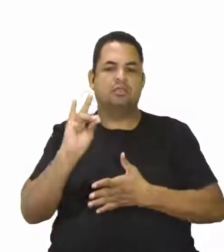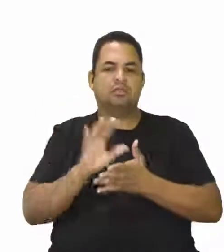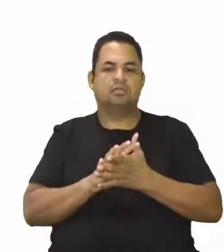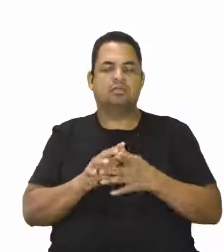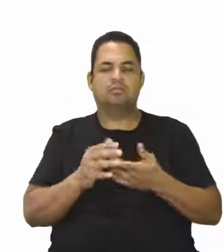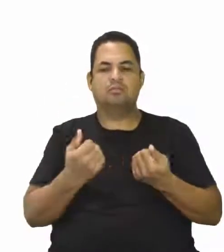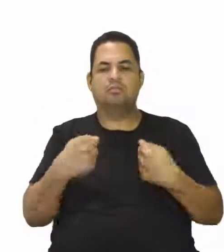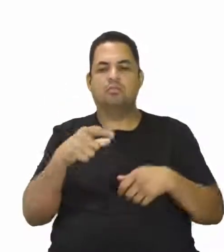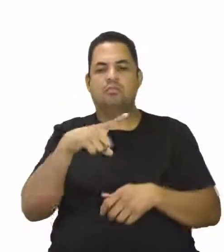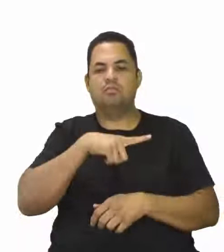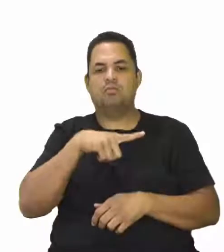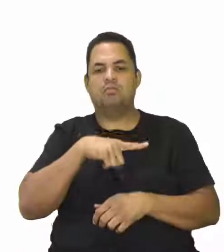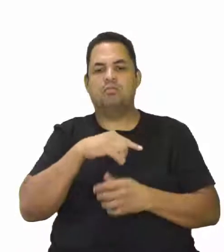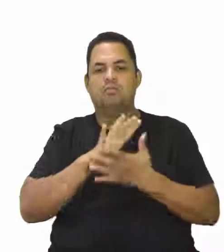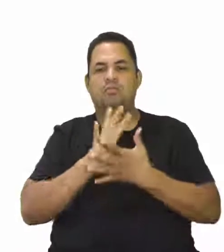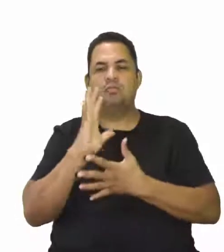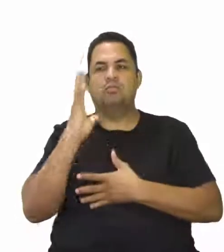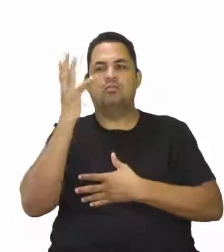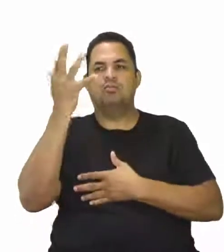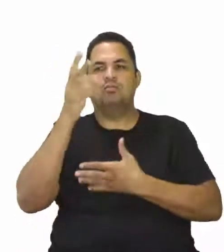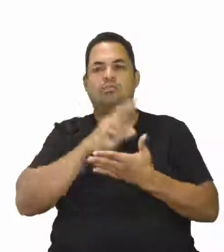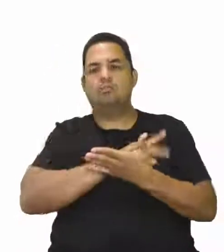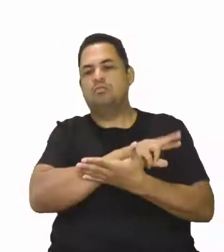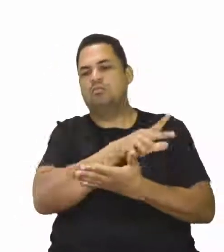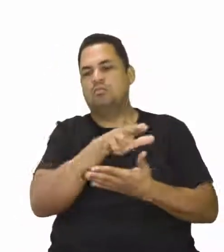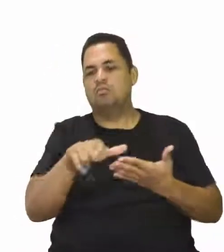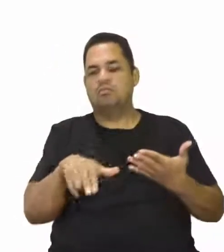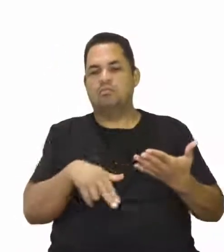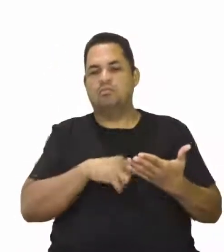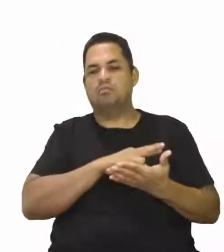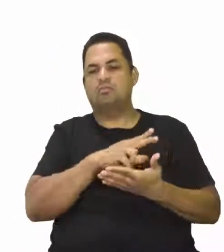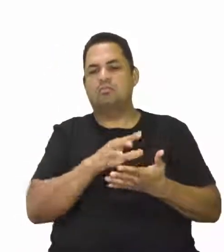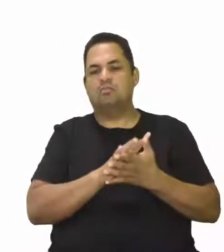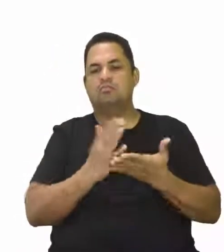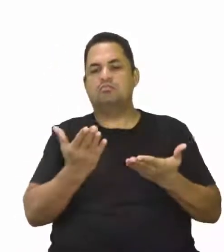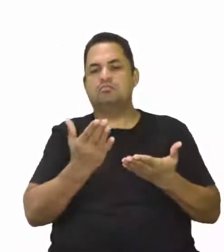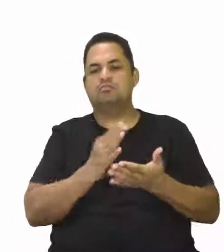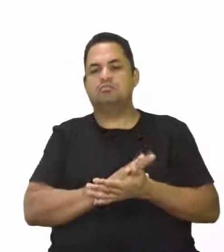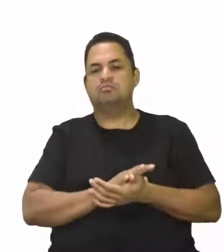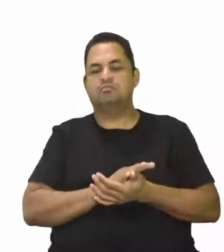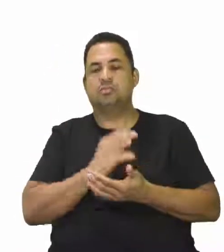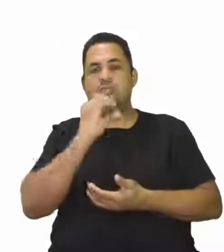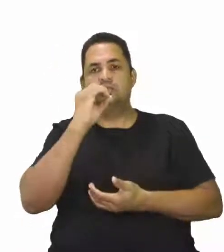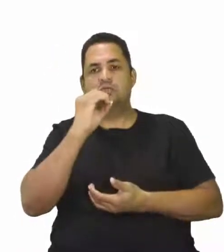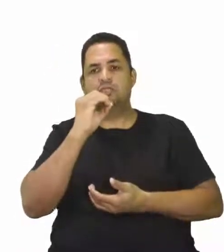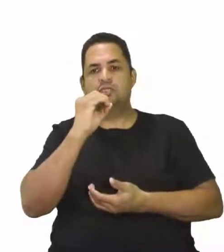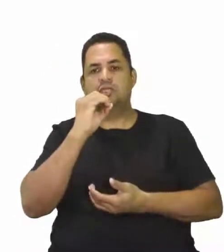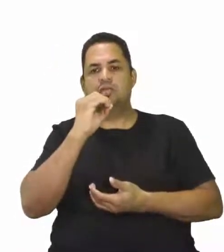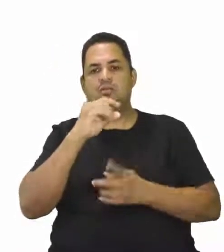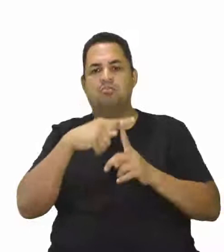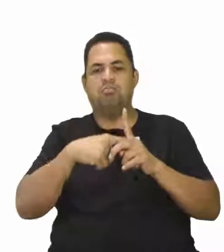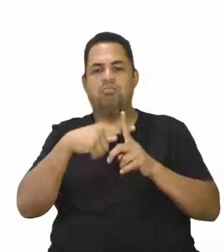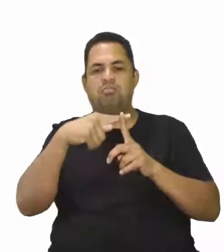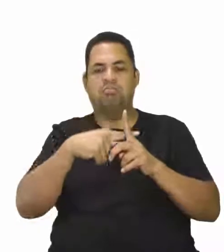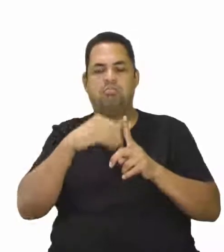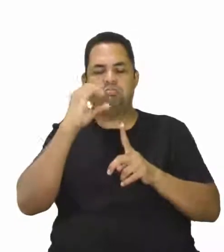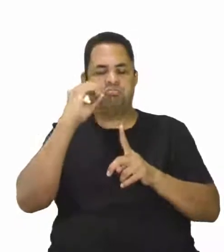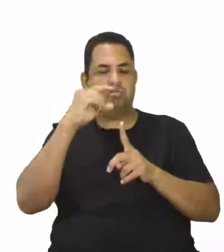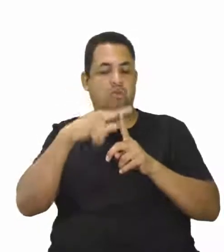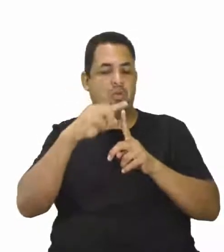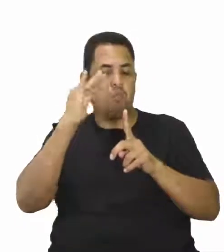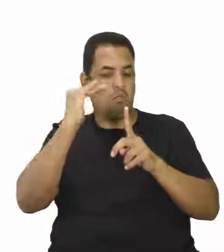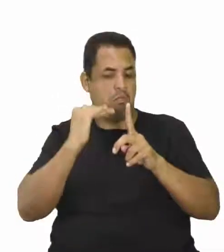podemos ter o clima de várias maneiras. Sim. Desde os 0 graus, ou menos de